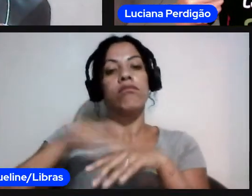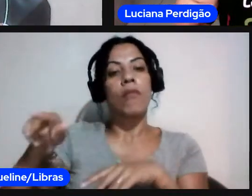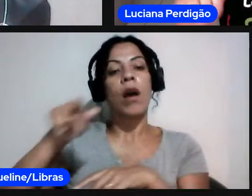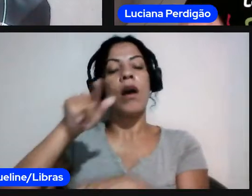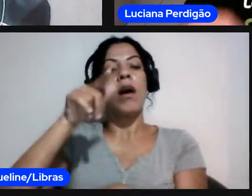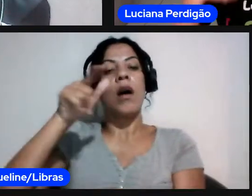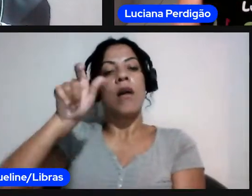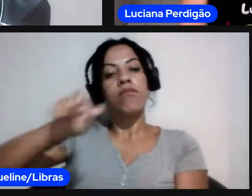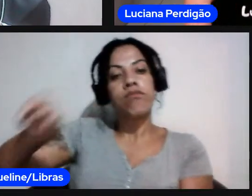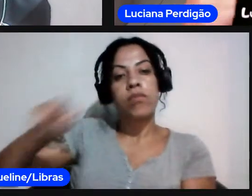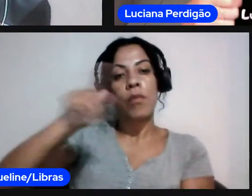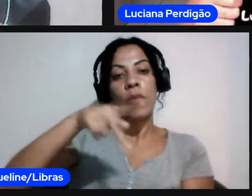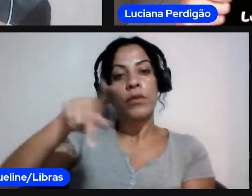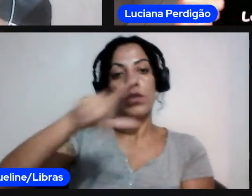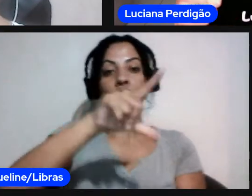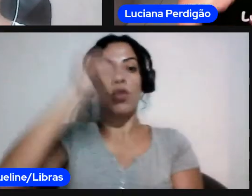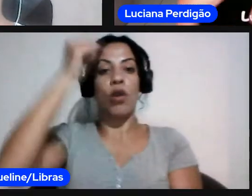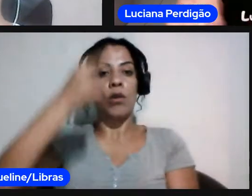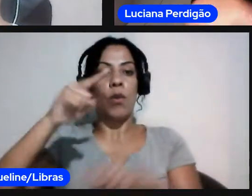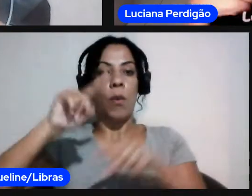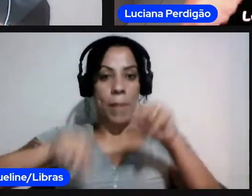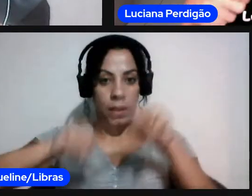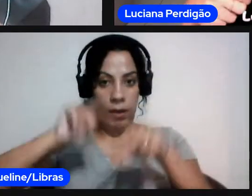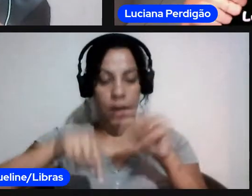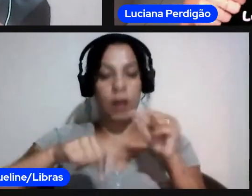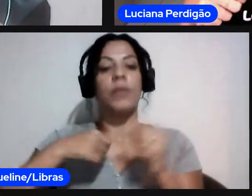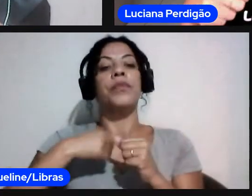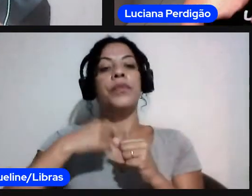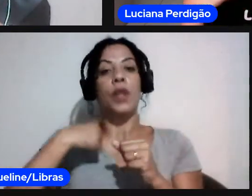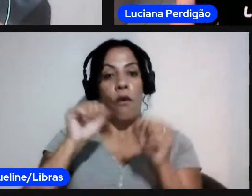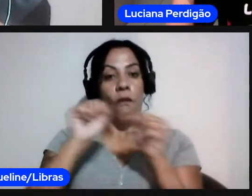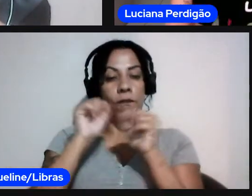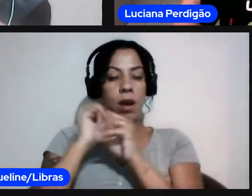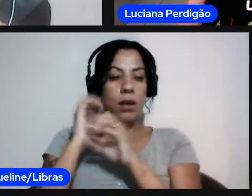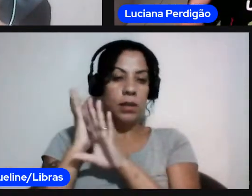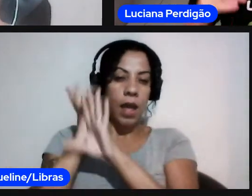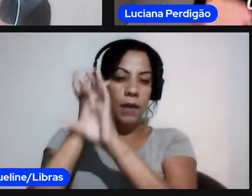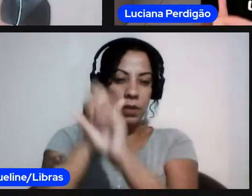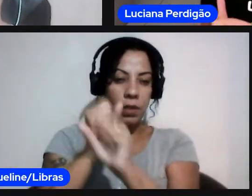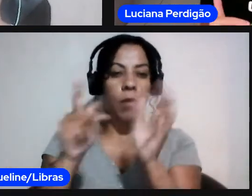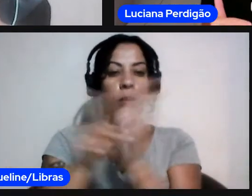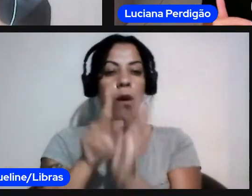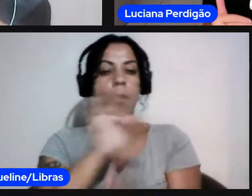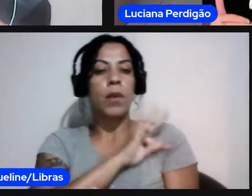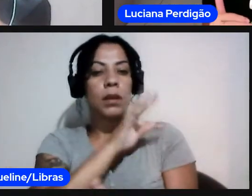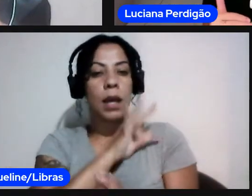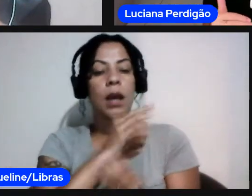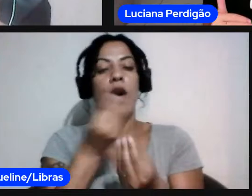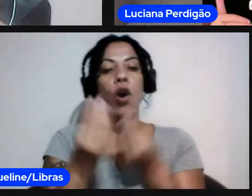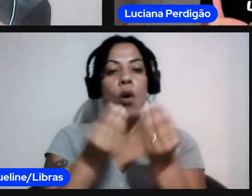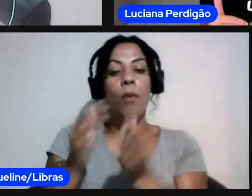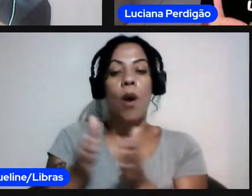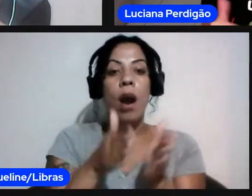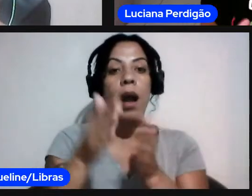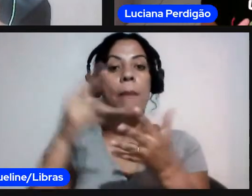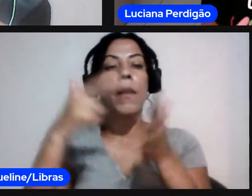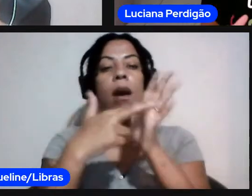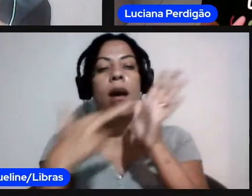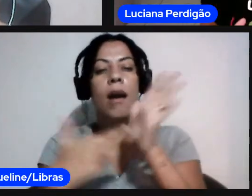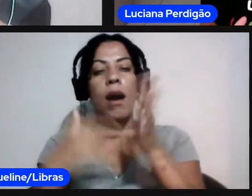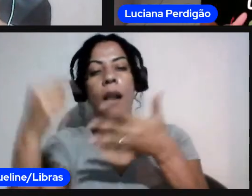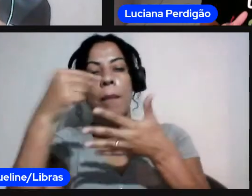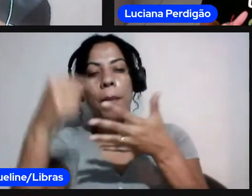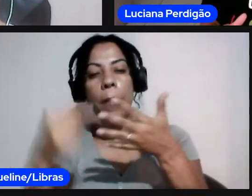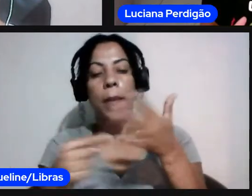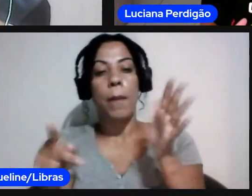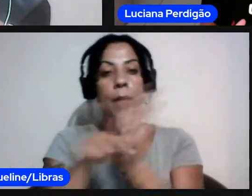fazer essa tradução, eu fazia uma revisão técnica, né, com as diretrizes da audiodescrição, seu